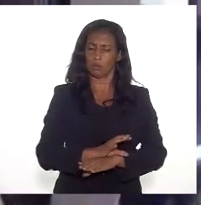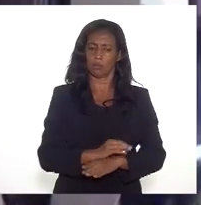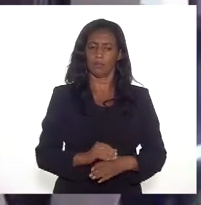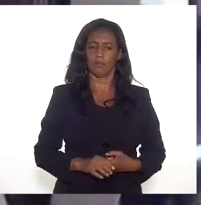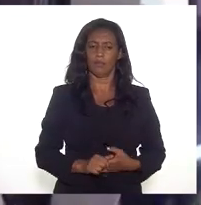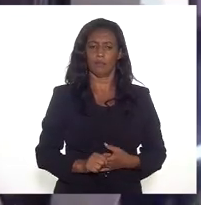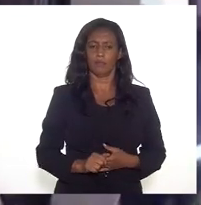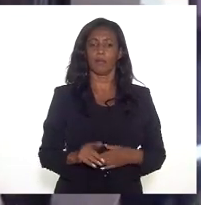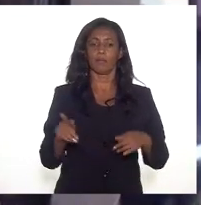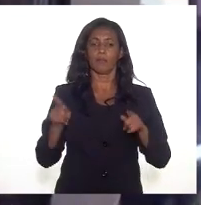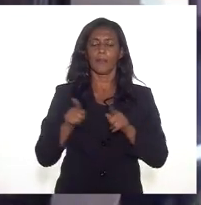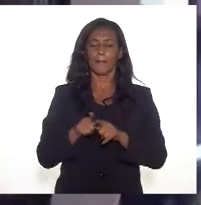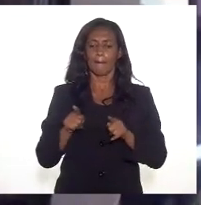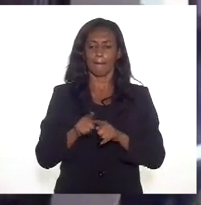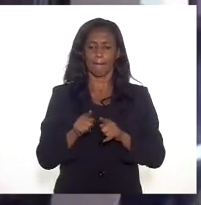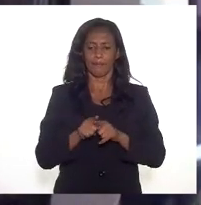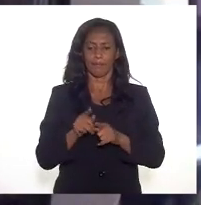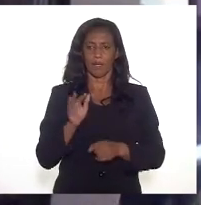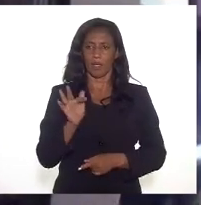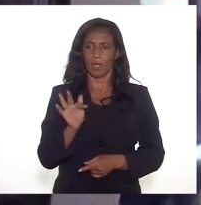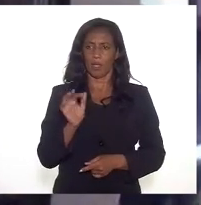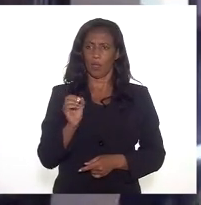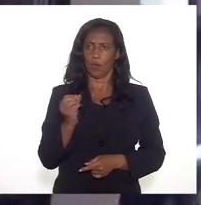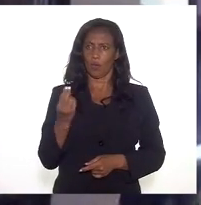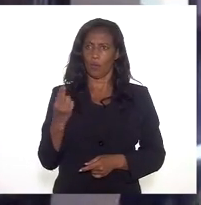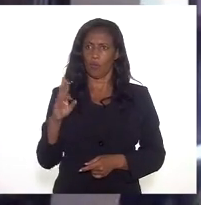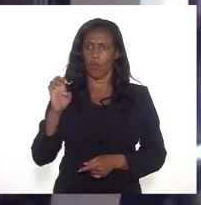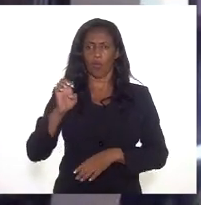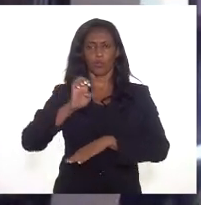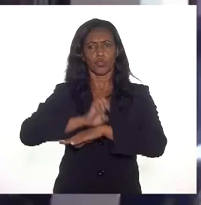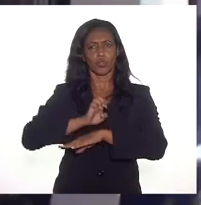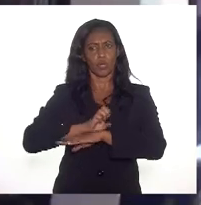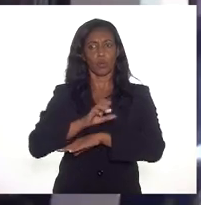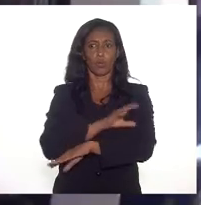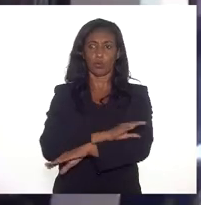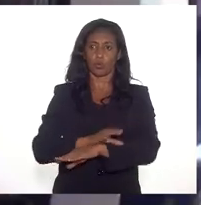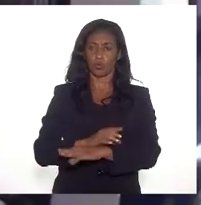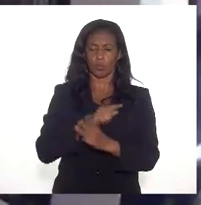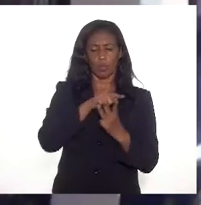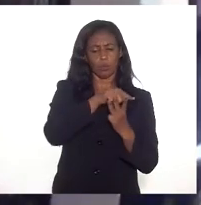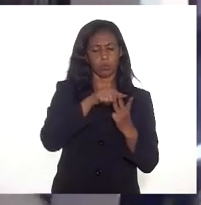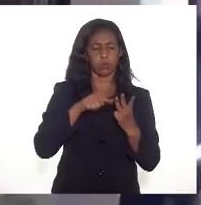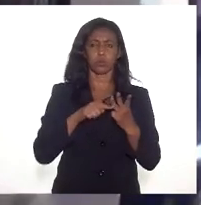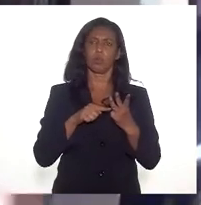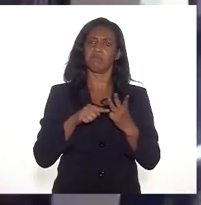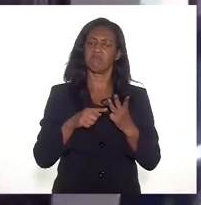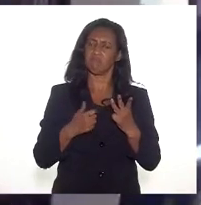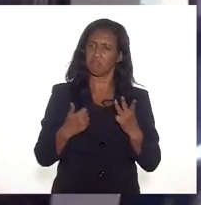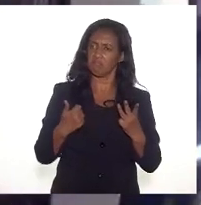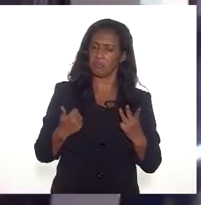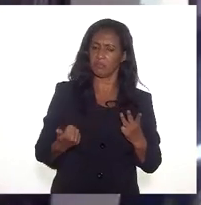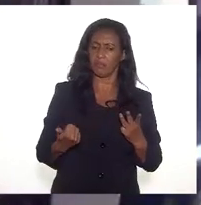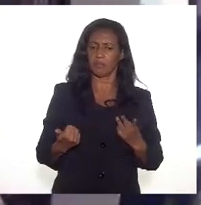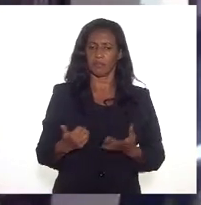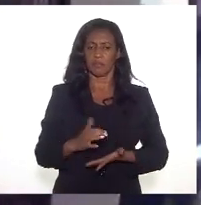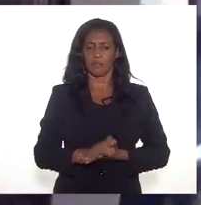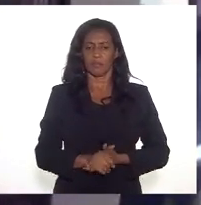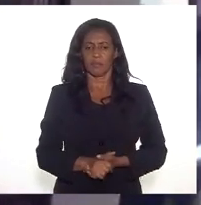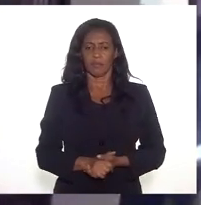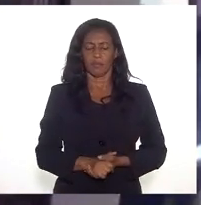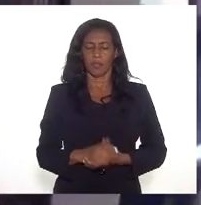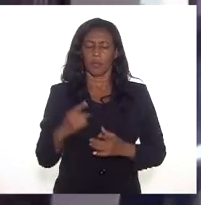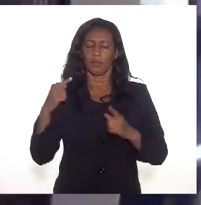né? E também o Fórum Estadual de Cultura. Ou seja, estava... E